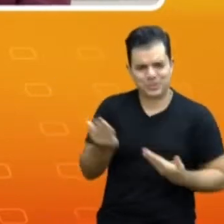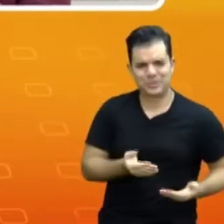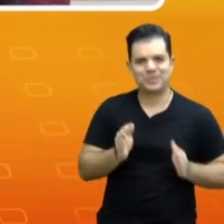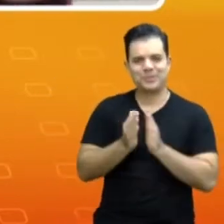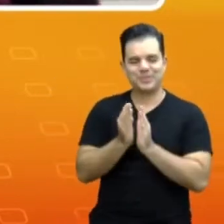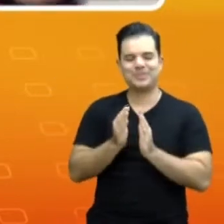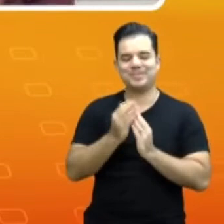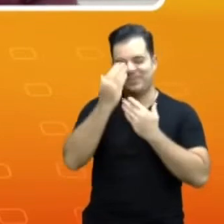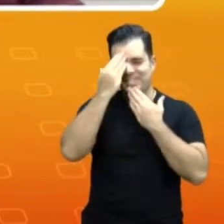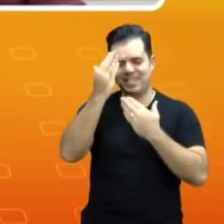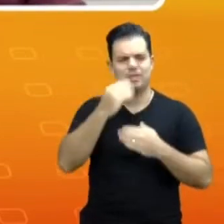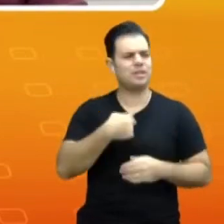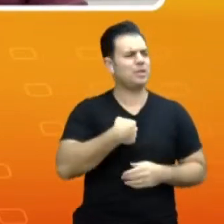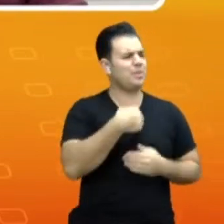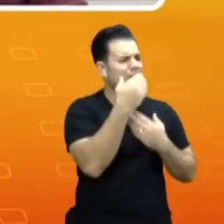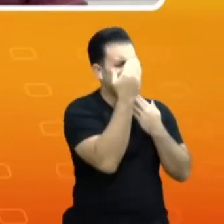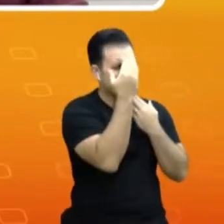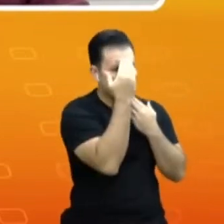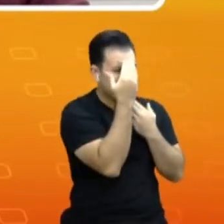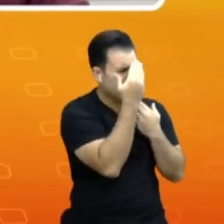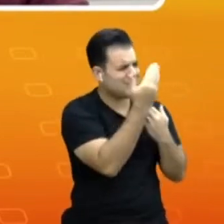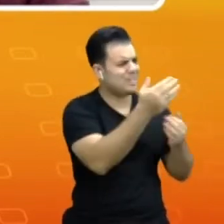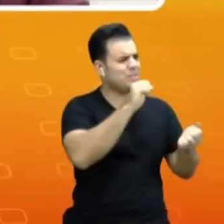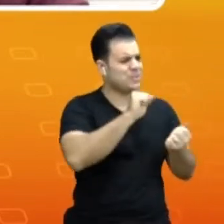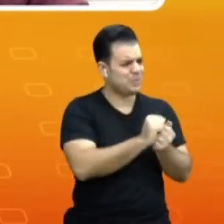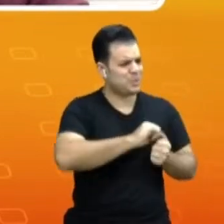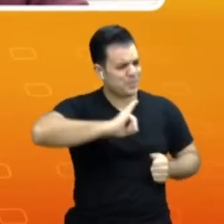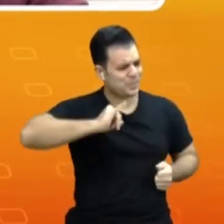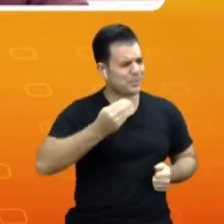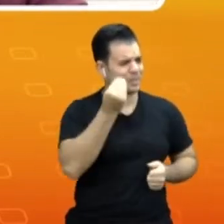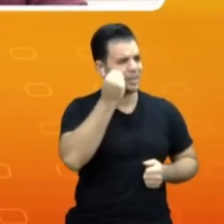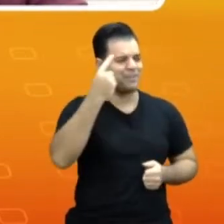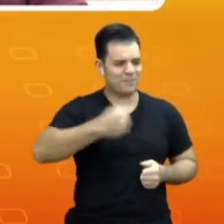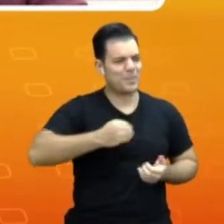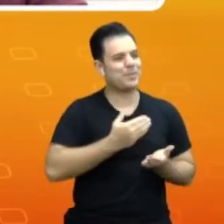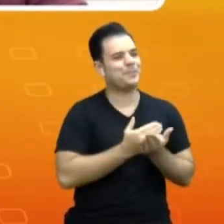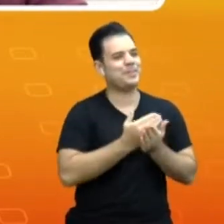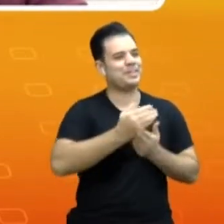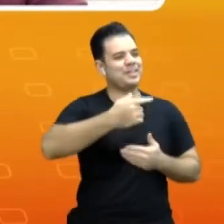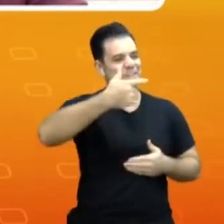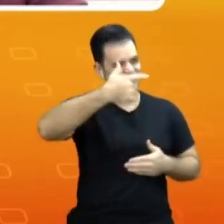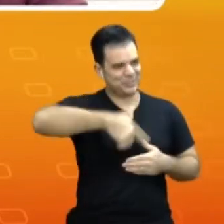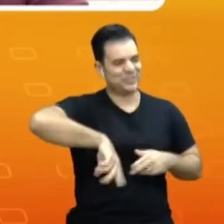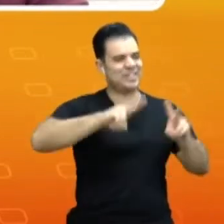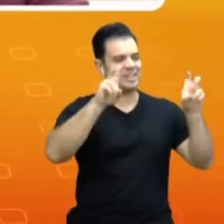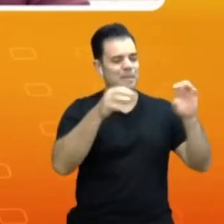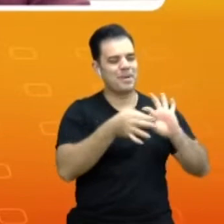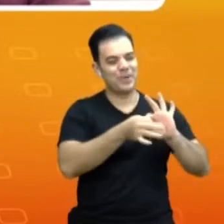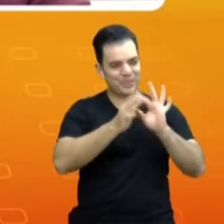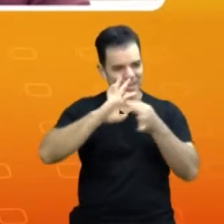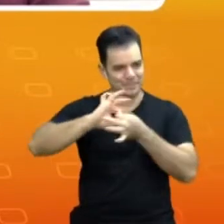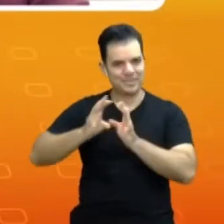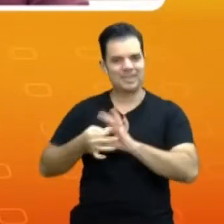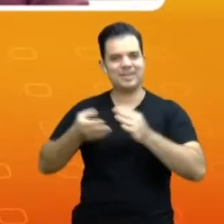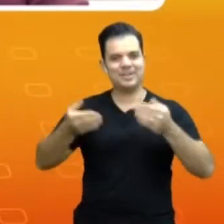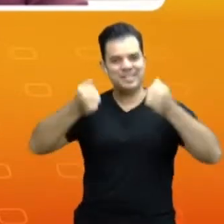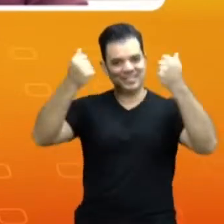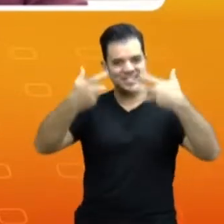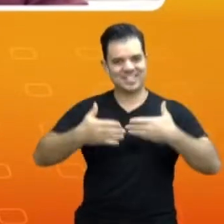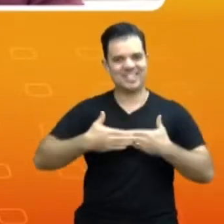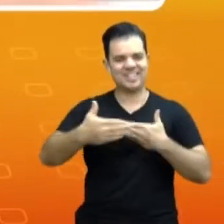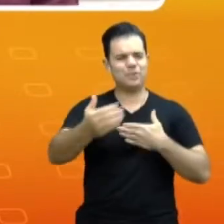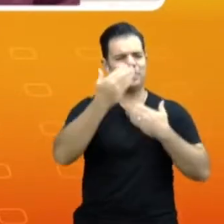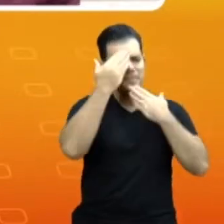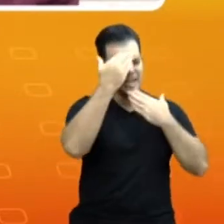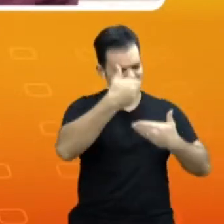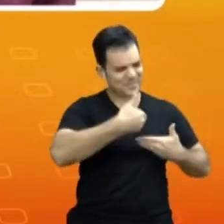bem-vindo. Eu que agradeço. Agradeço a oportunidade. Vamos para mais um. Vamos lá falar sobre Olimpíadas.